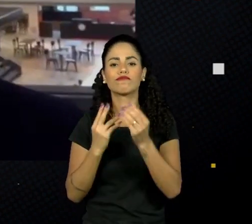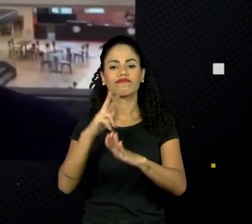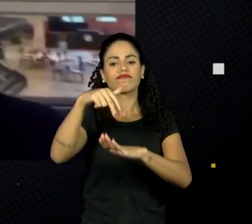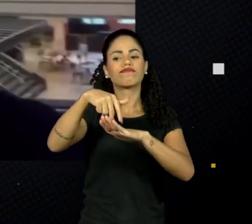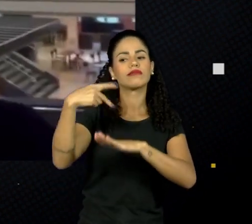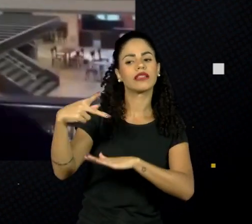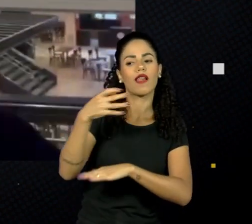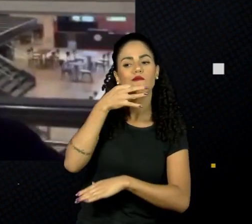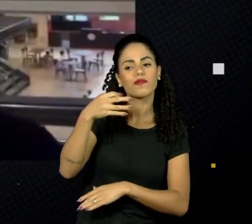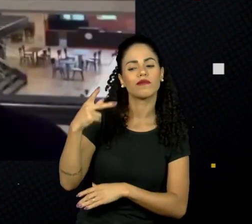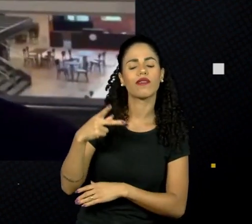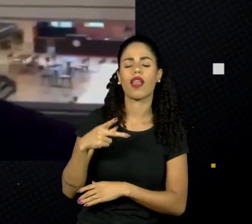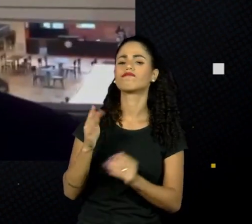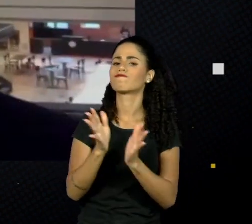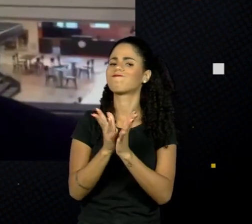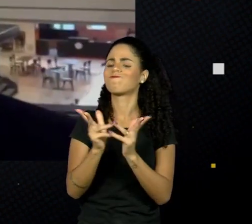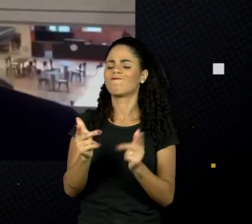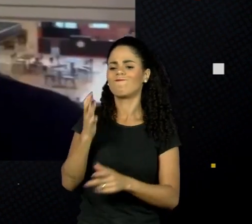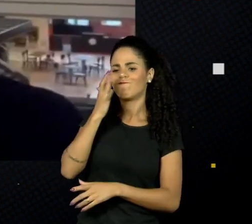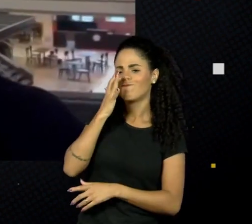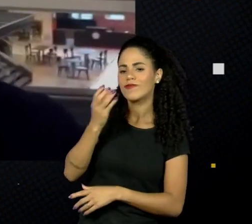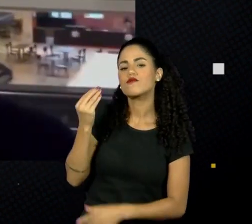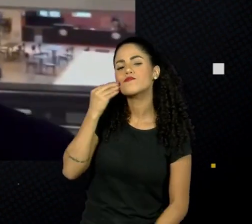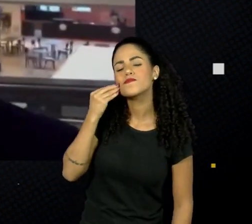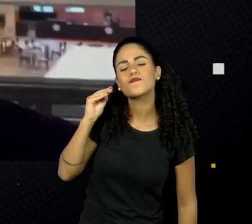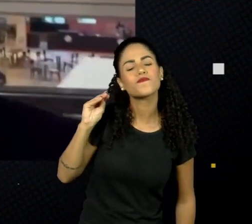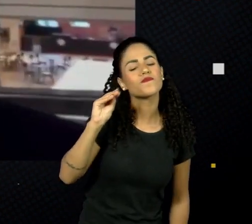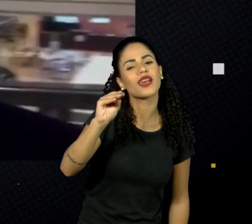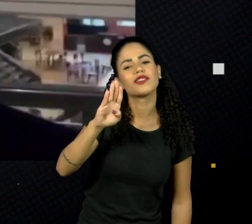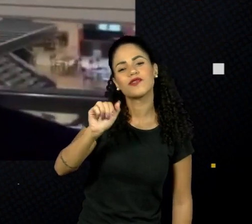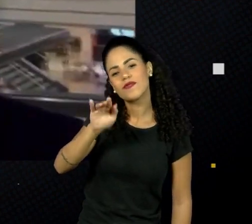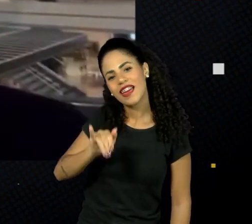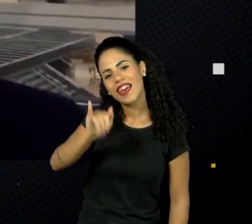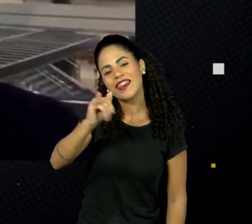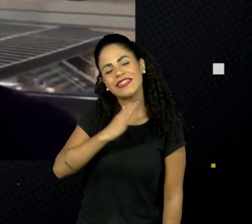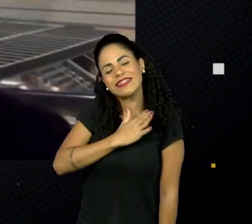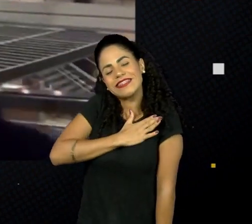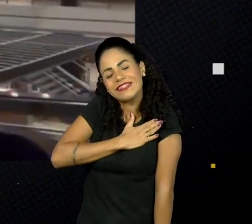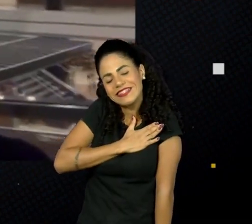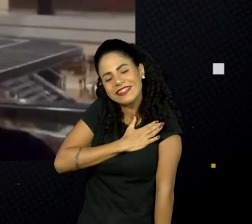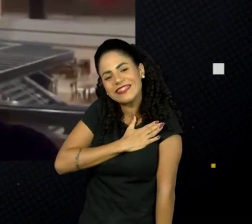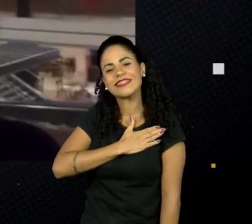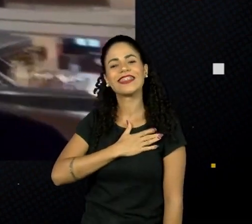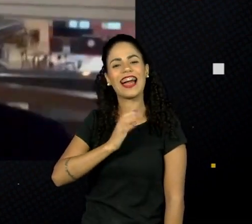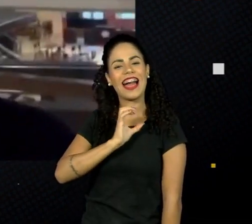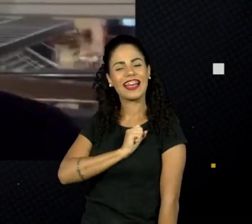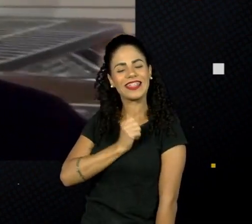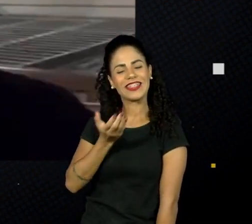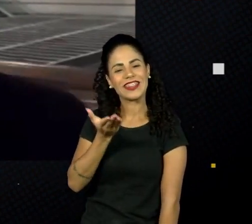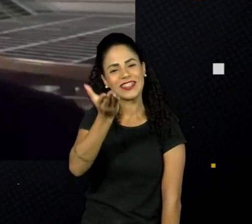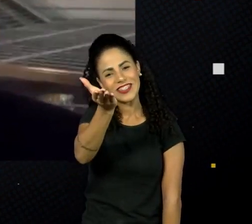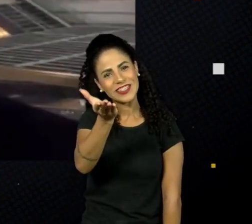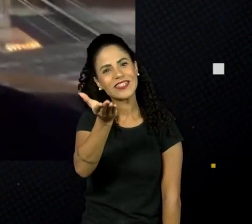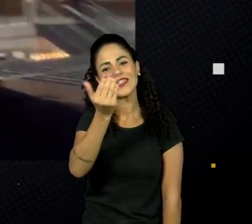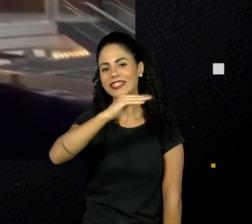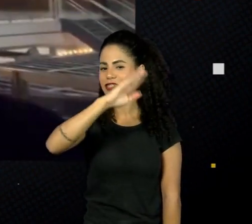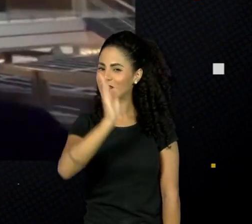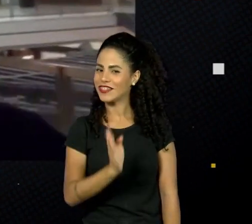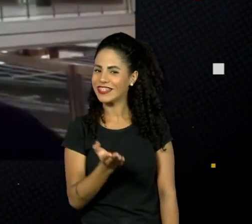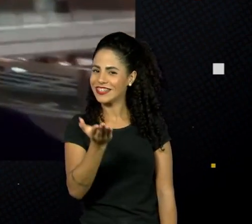dela é maravilhoso. Então só posso mandar um beijo enorme pra Baby. Pra mim é Baby do Consuelo ainda, que eu adoro esse Baby do Consuelo, mas é Baby do